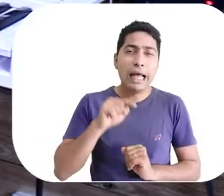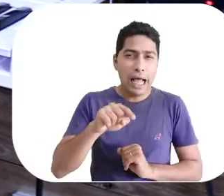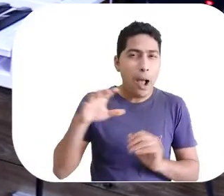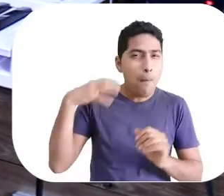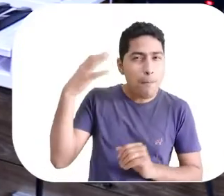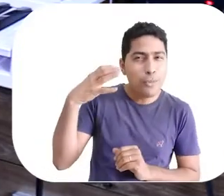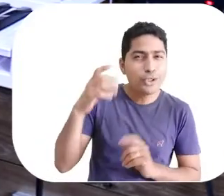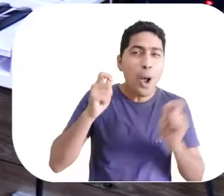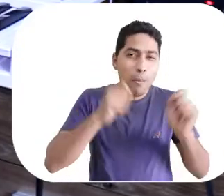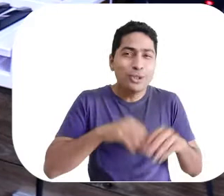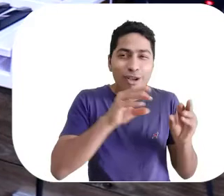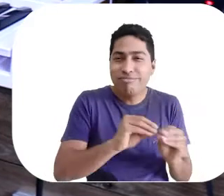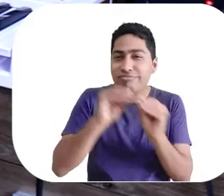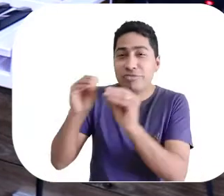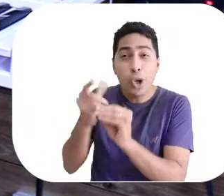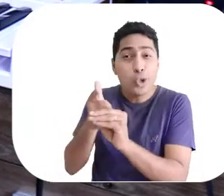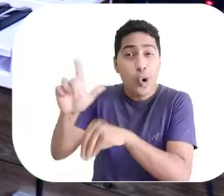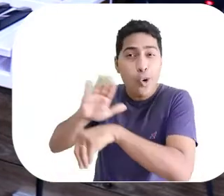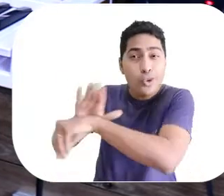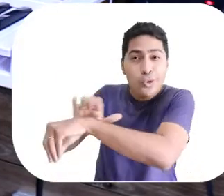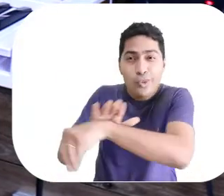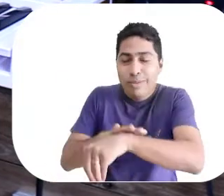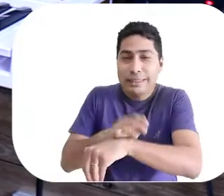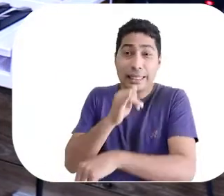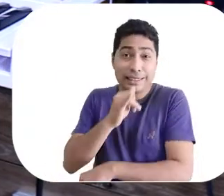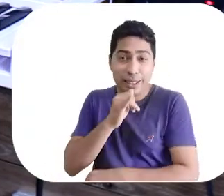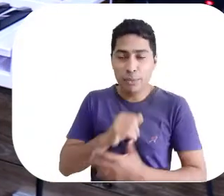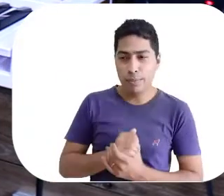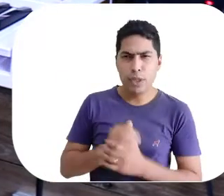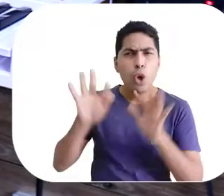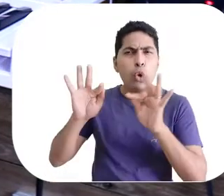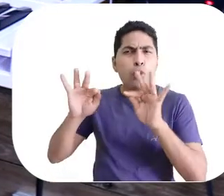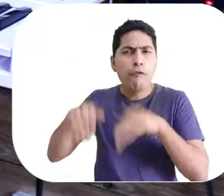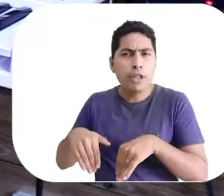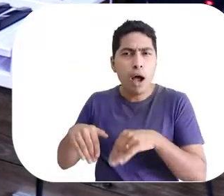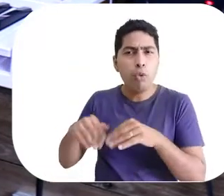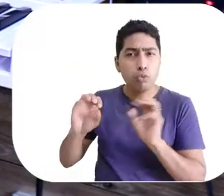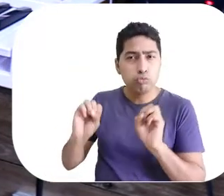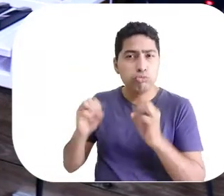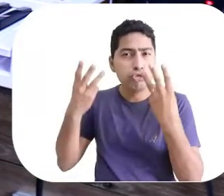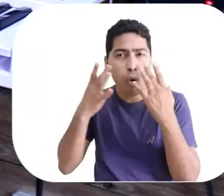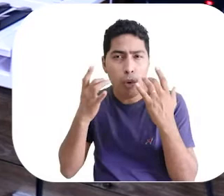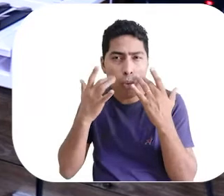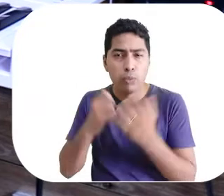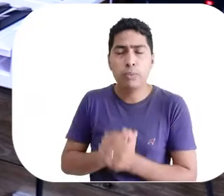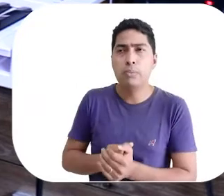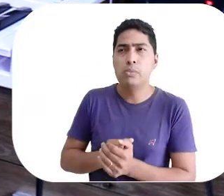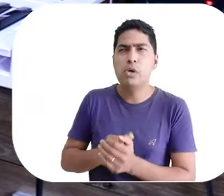que ela se encaixou em outro, né? Vamos supor, no final do espetáculo, né? Quase no final,